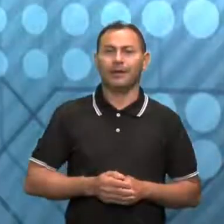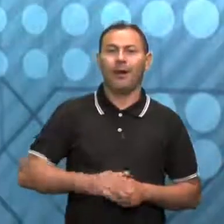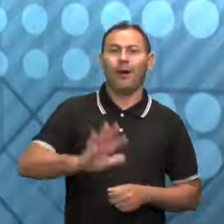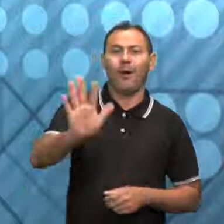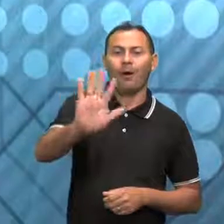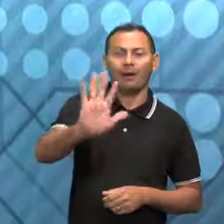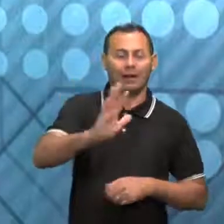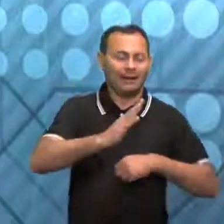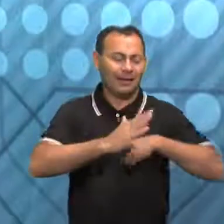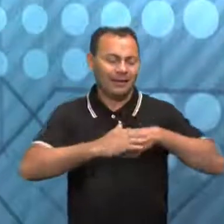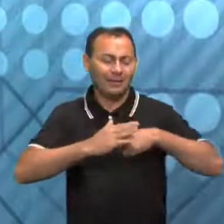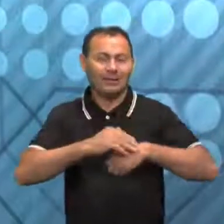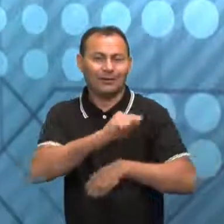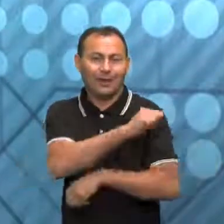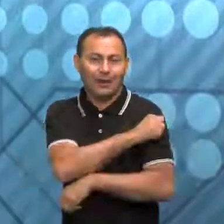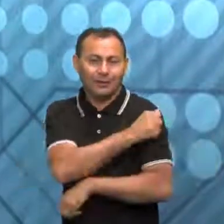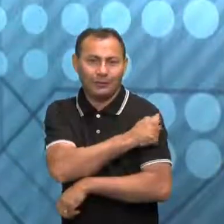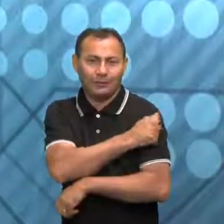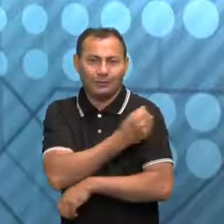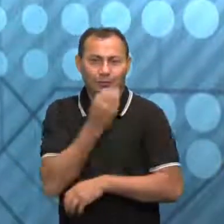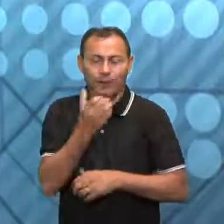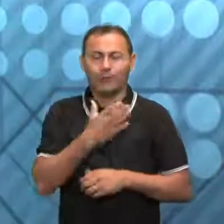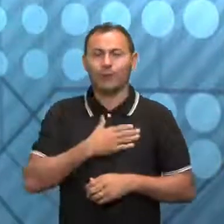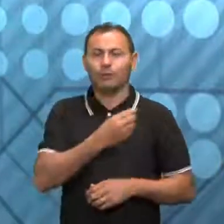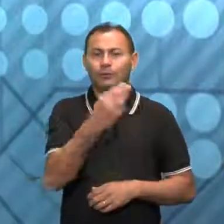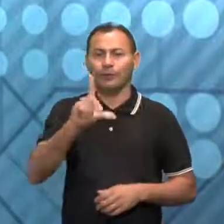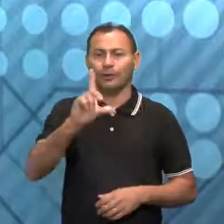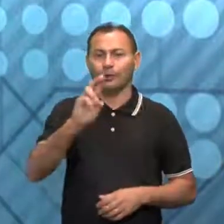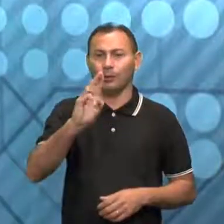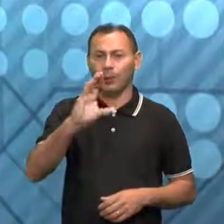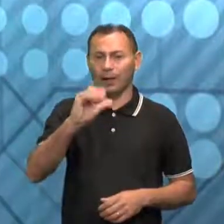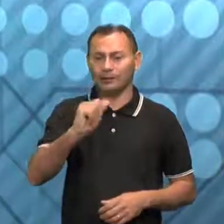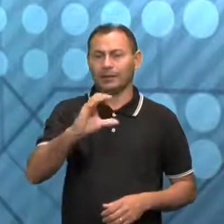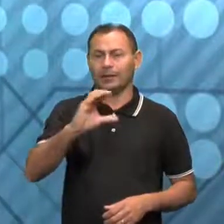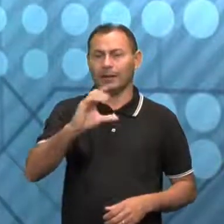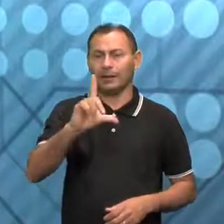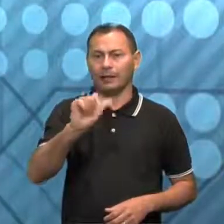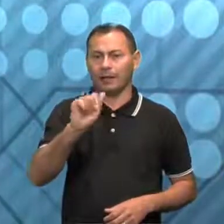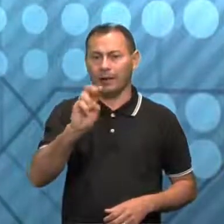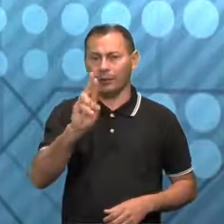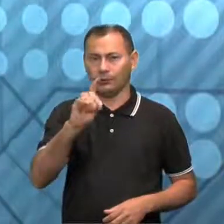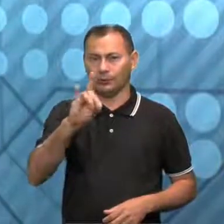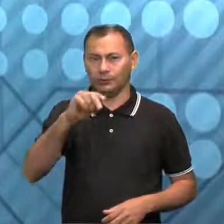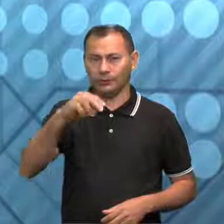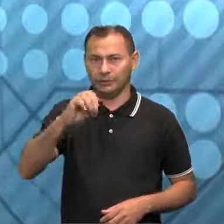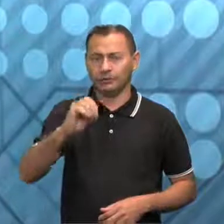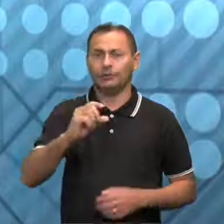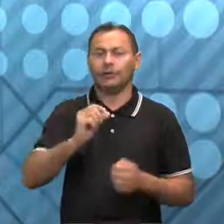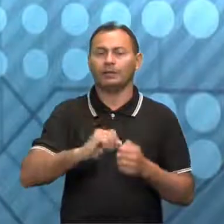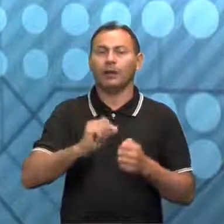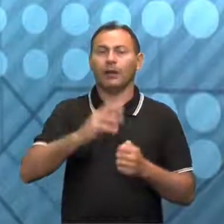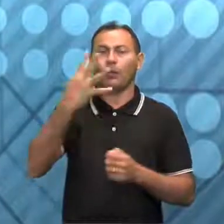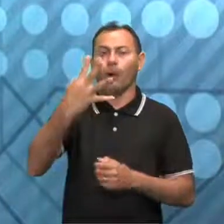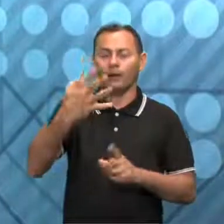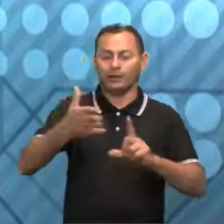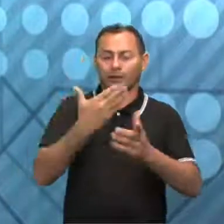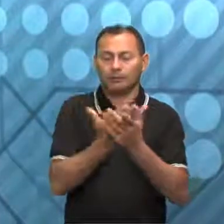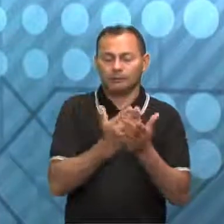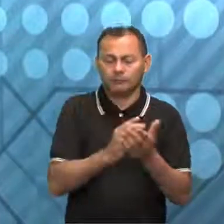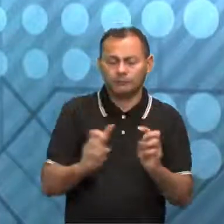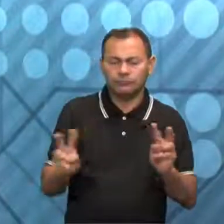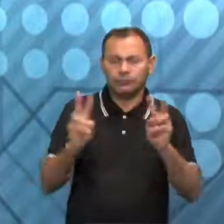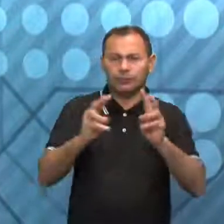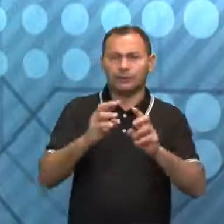Olá, querido aluno, tudo bem? Eu sou o professor Lucas Claudino e estou aqui com você hoje para nós fazermos a nossa quarta aula de princípios de